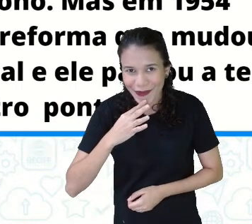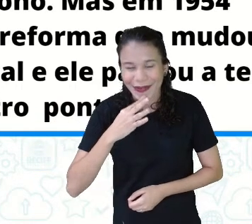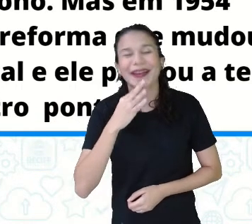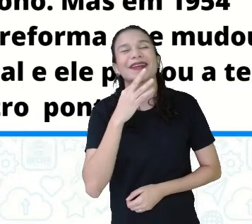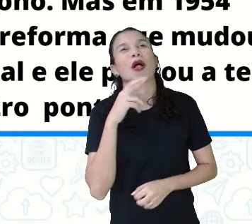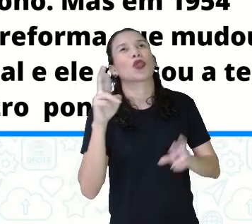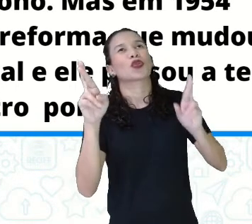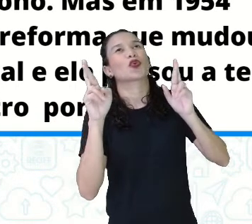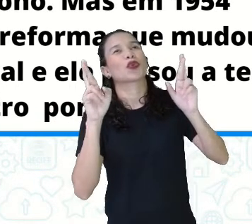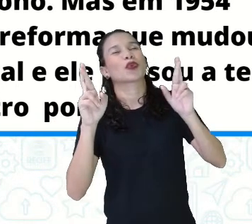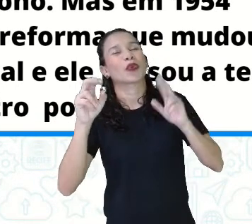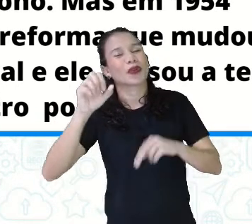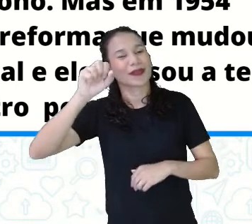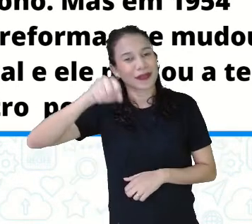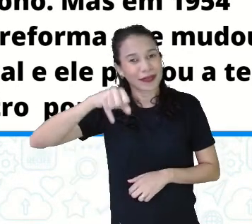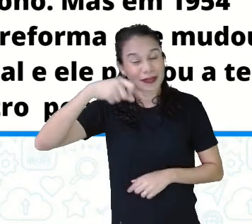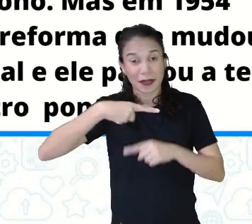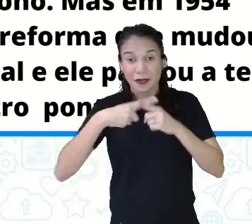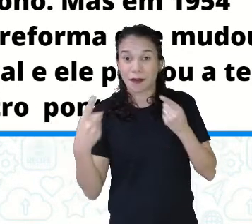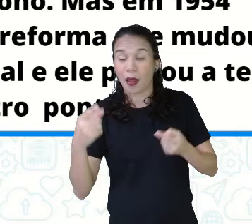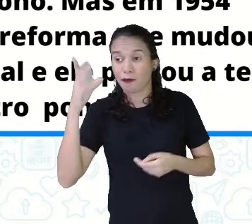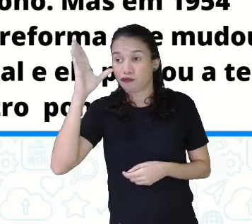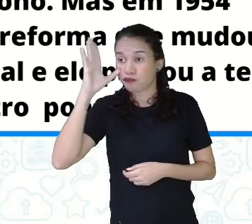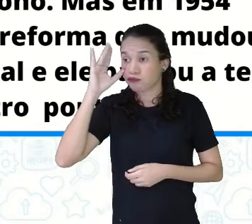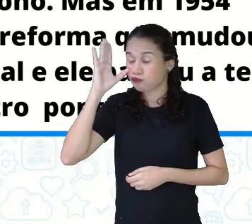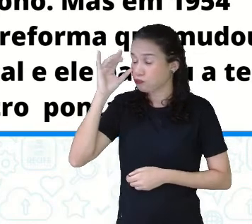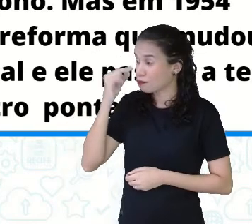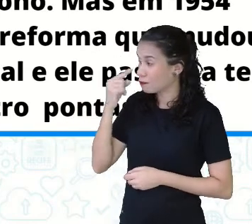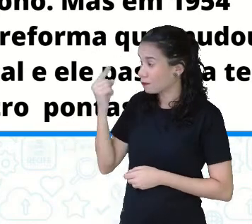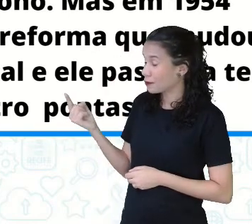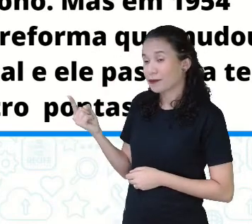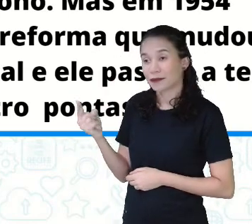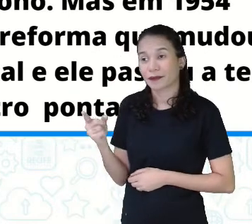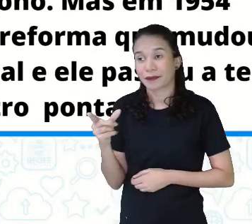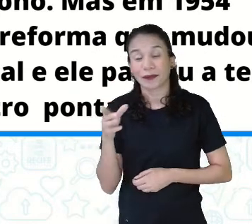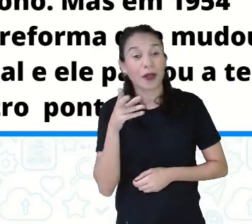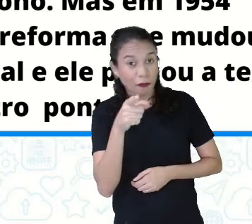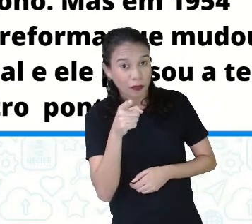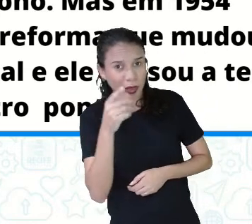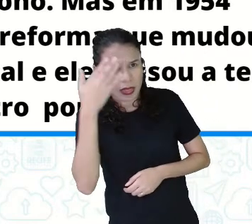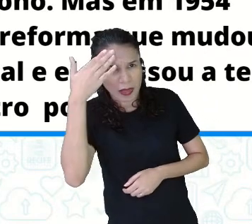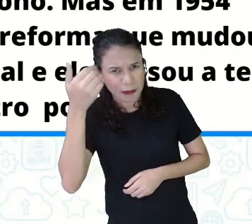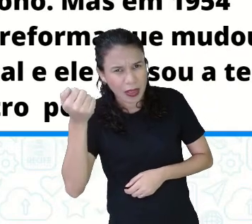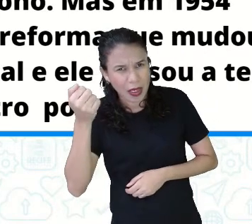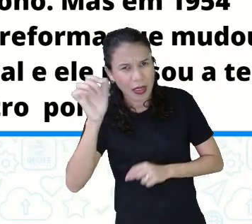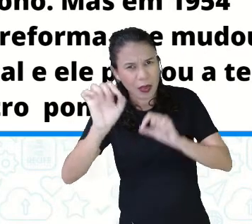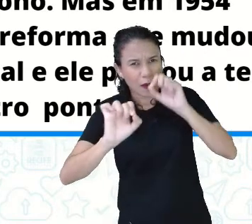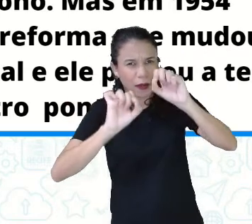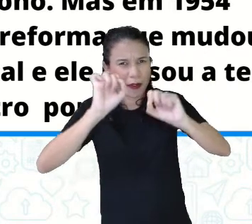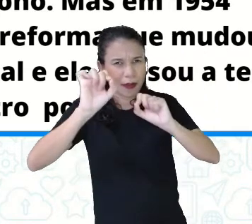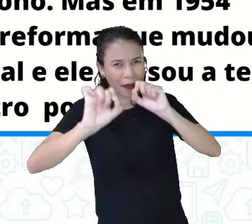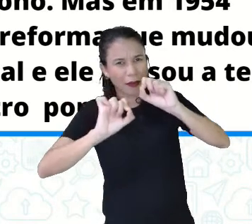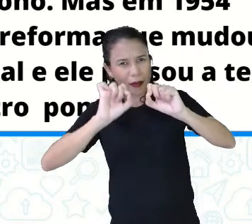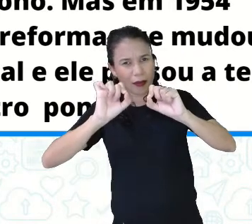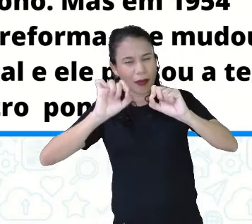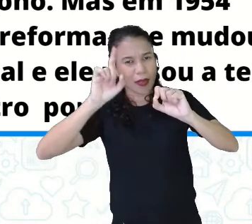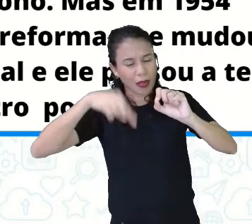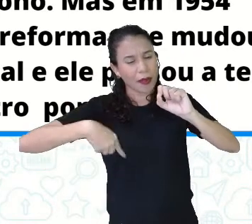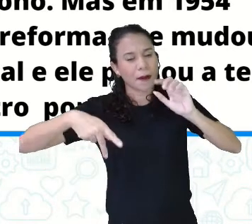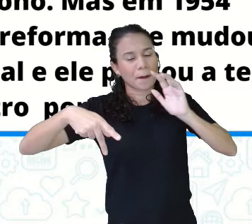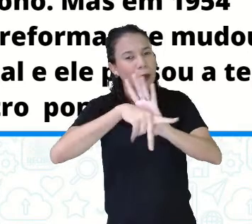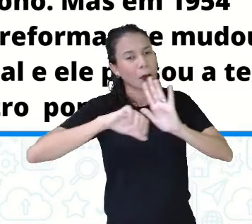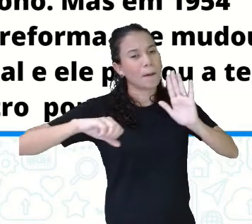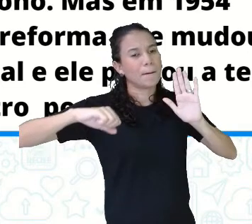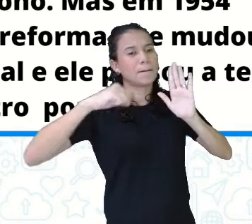conheçam. Mas eu trouxe uma curiosidade sobre eles. Você sabia que ele é um